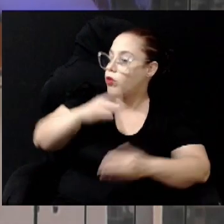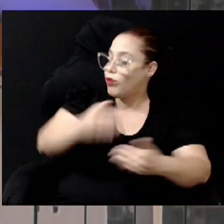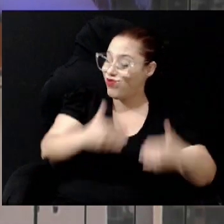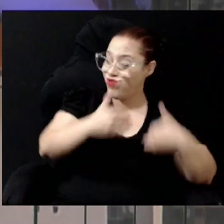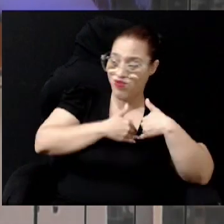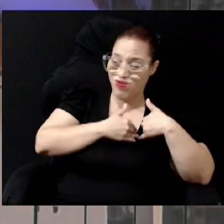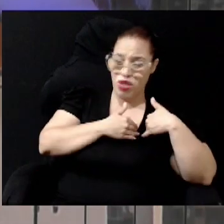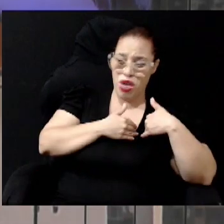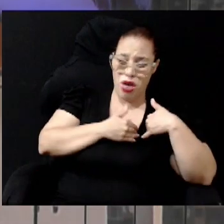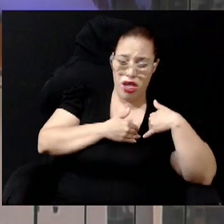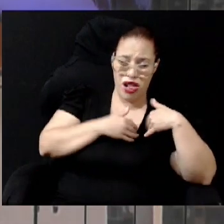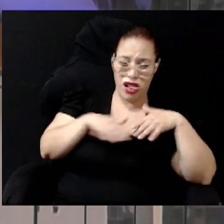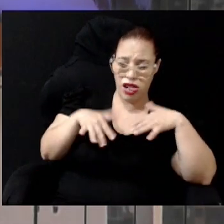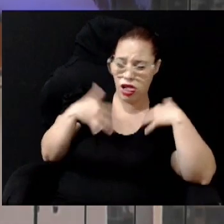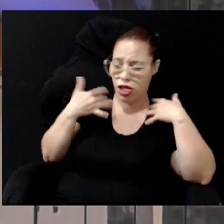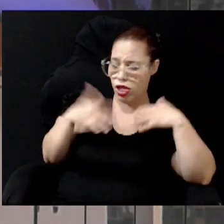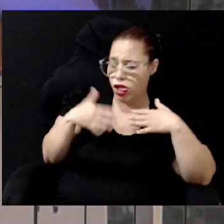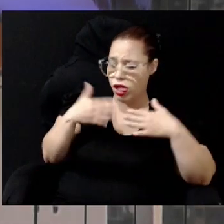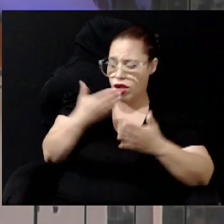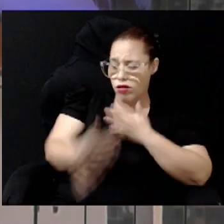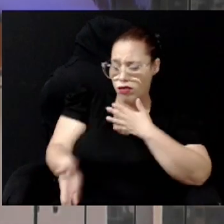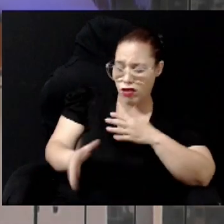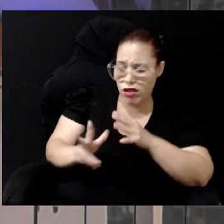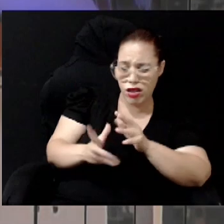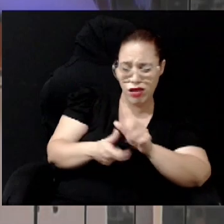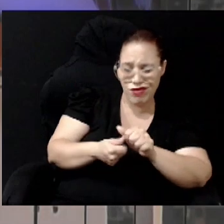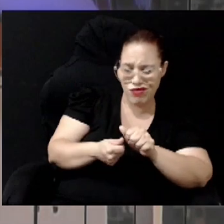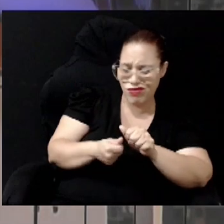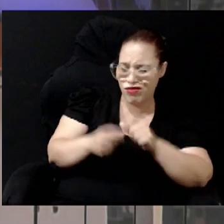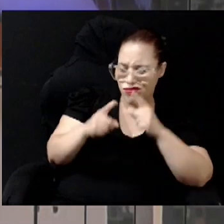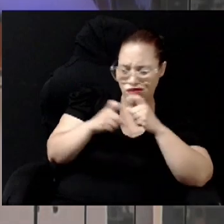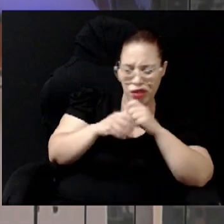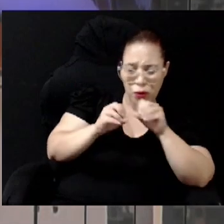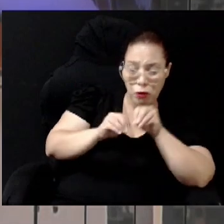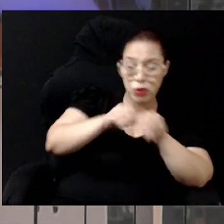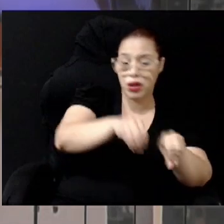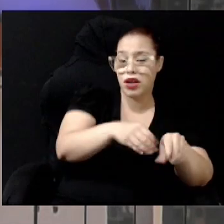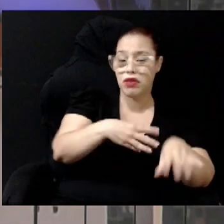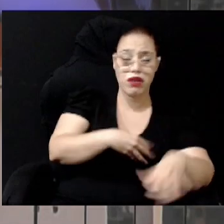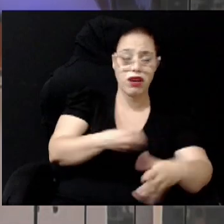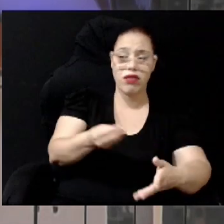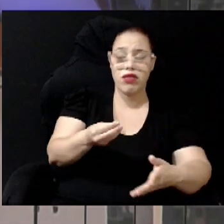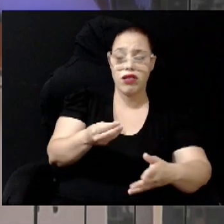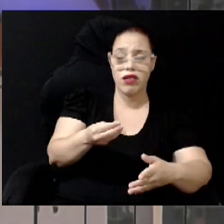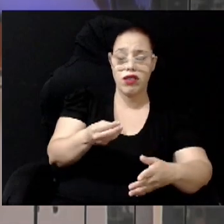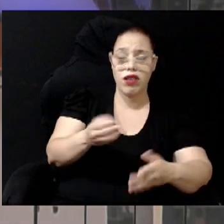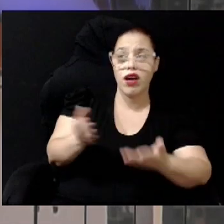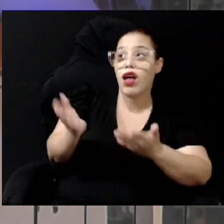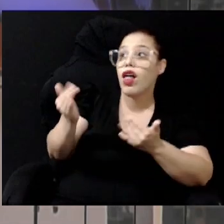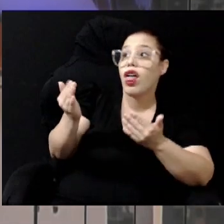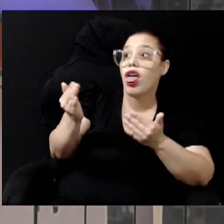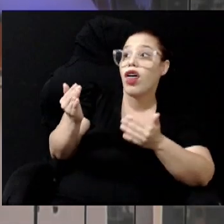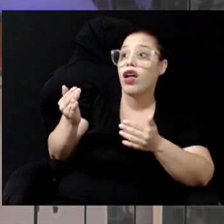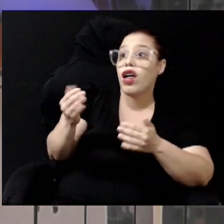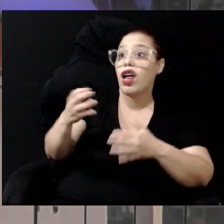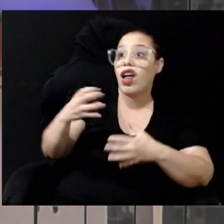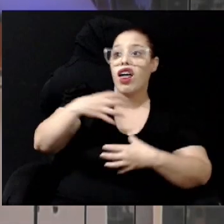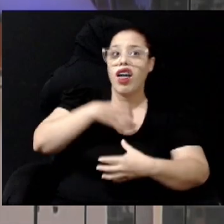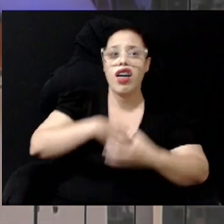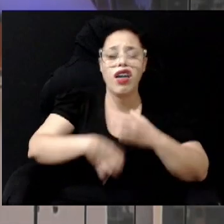tamanha por ter deixado esse mundo complexo e caótico, e as gerações mais novas com uma crise de perspectiva,